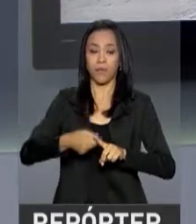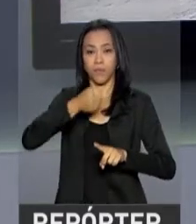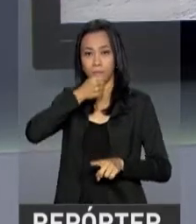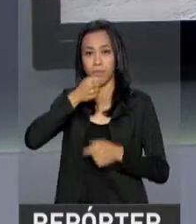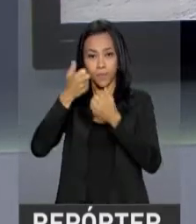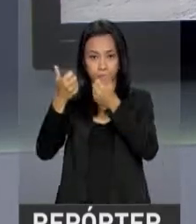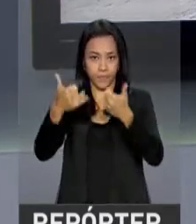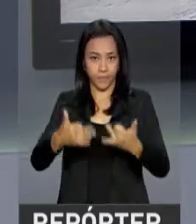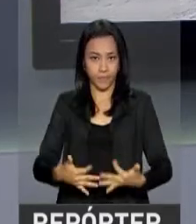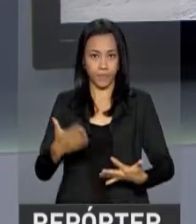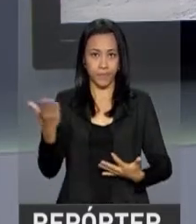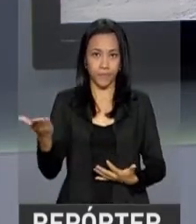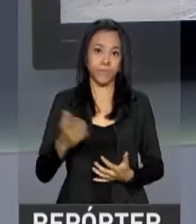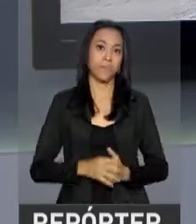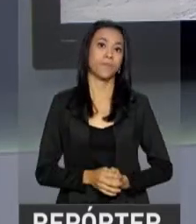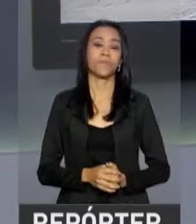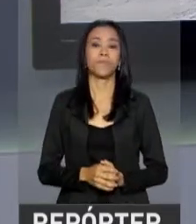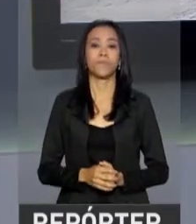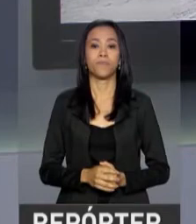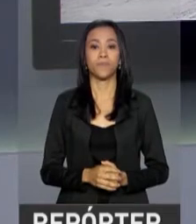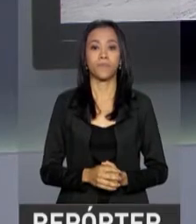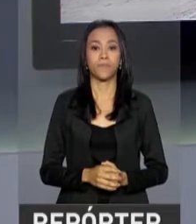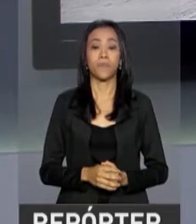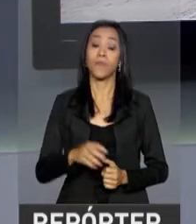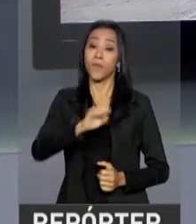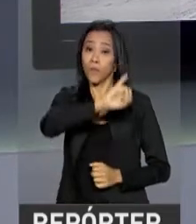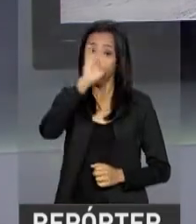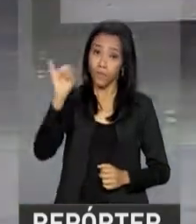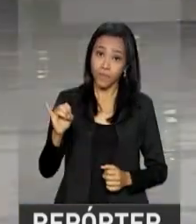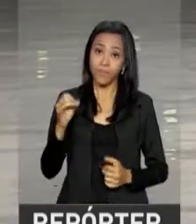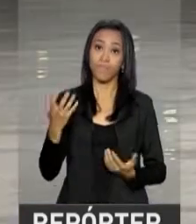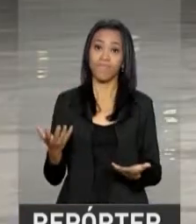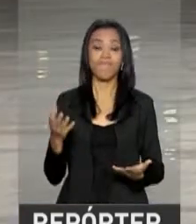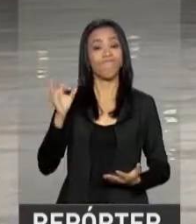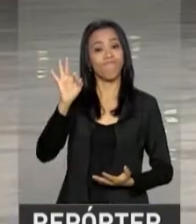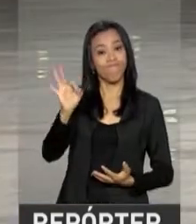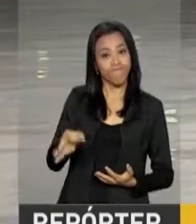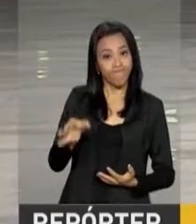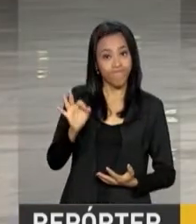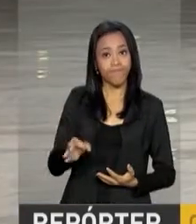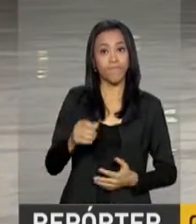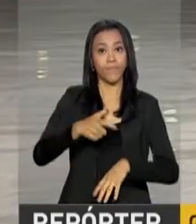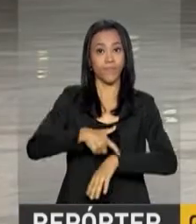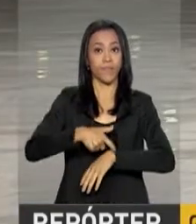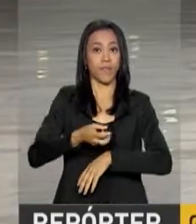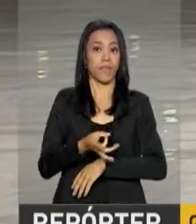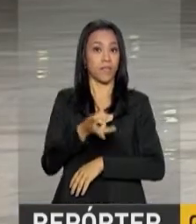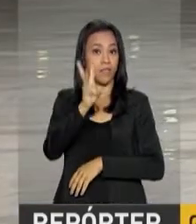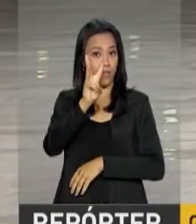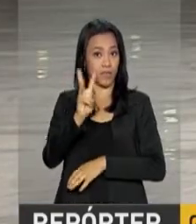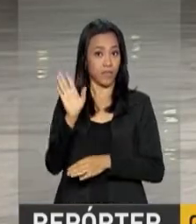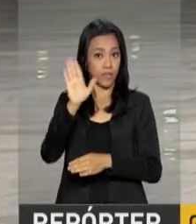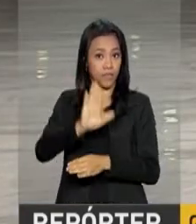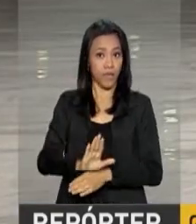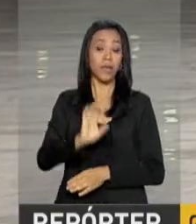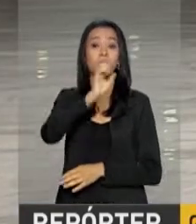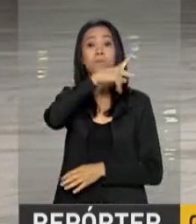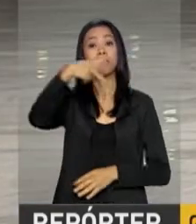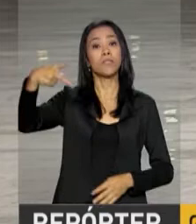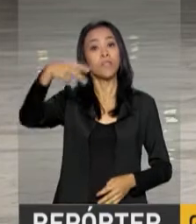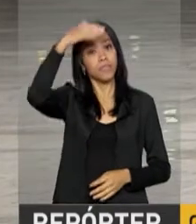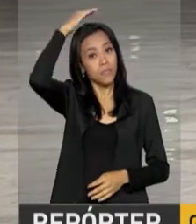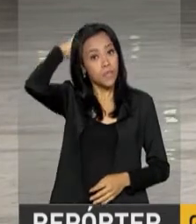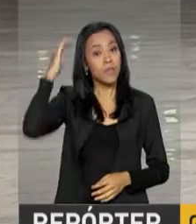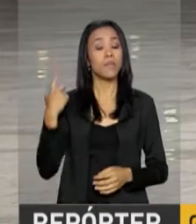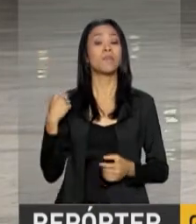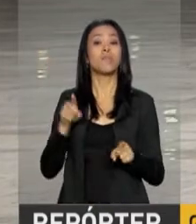do presidente. Oi, Gabi. Olá, Lilian. É isso mesmo. Às 15 horas, o presidente Michel Temer e